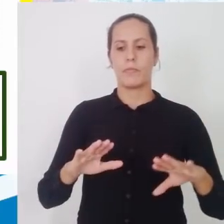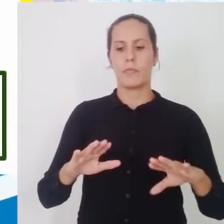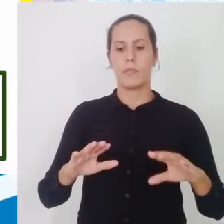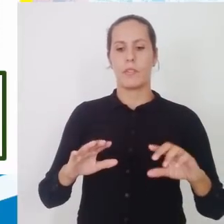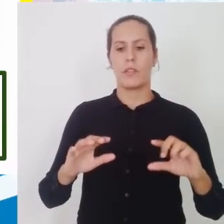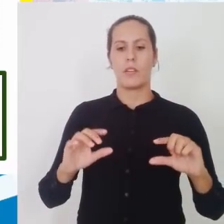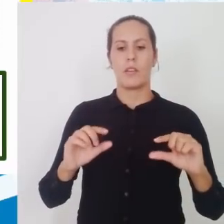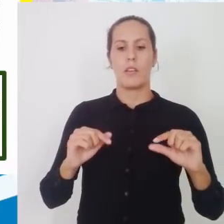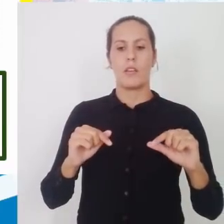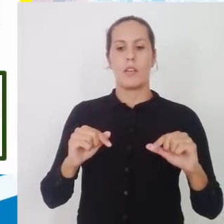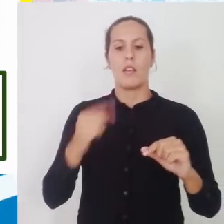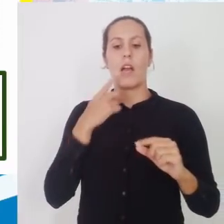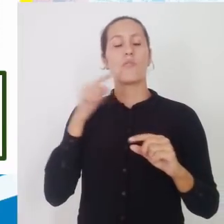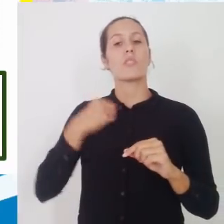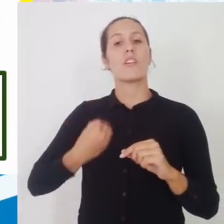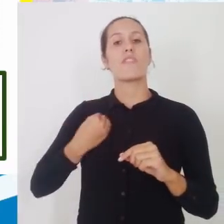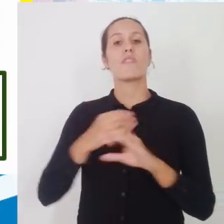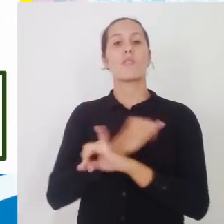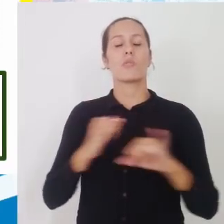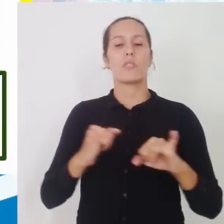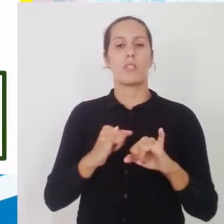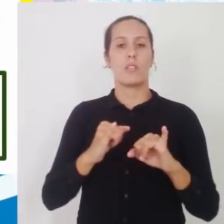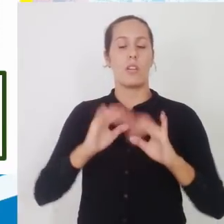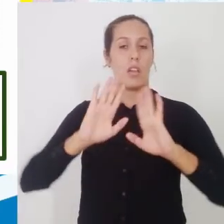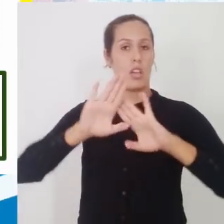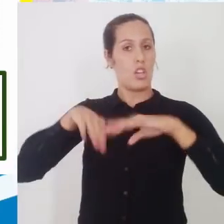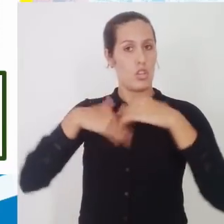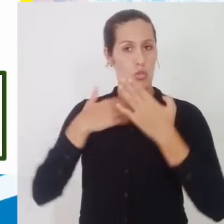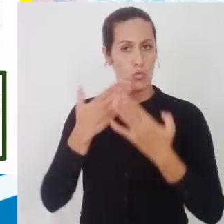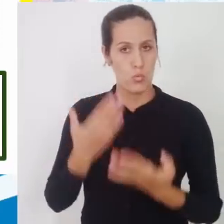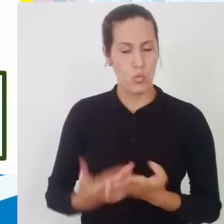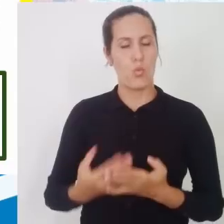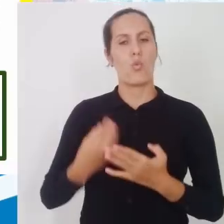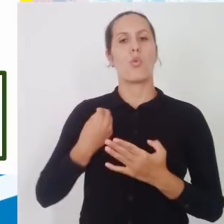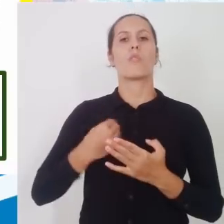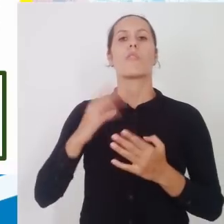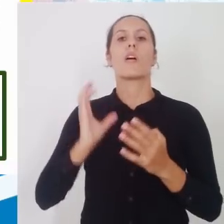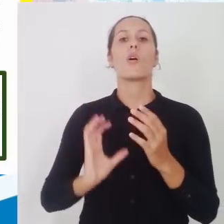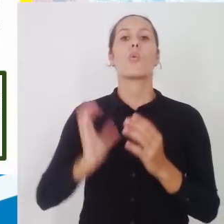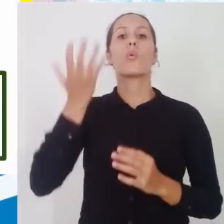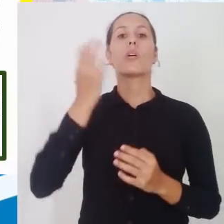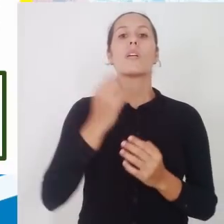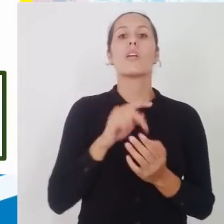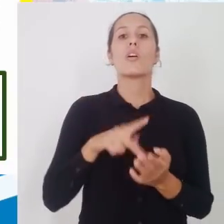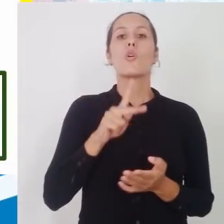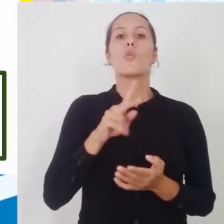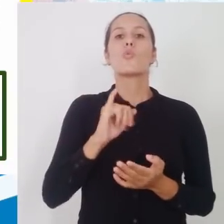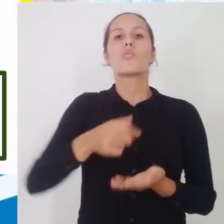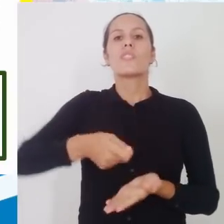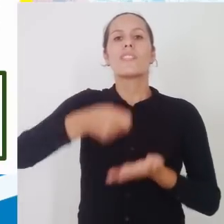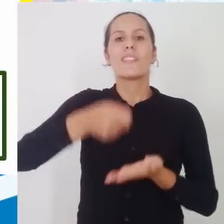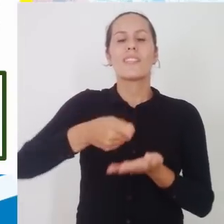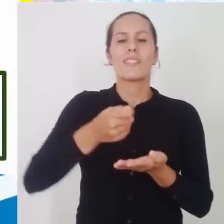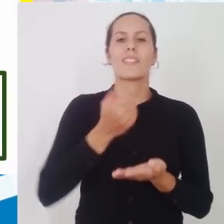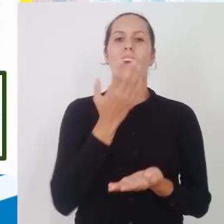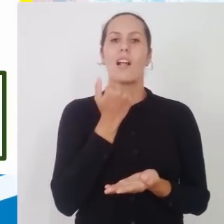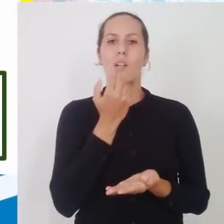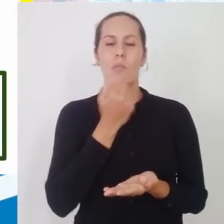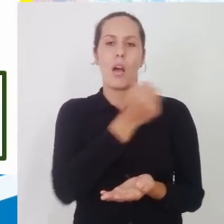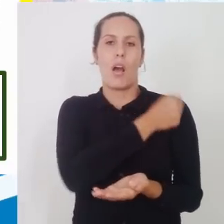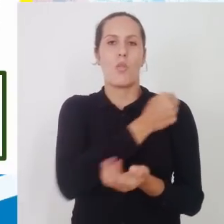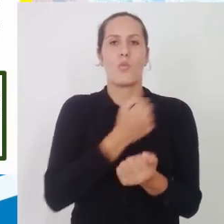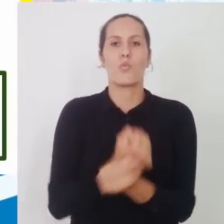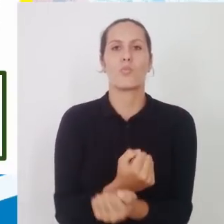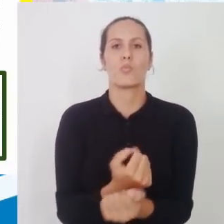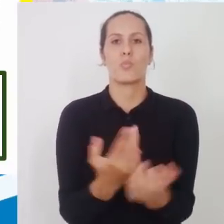foram utilizadas para distribuir kits de alimentação para alunos. Ou seja, dá uma informação a mais